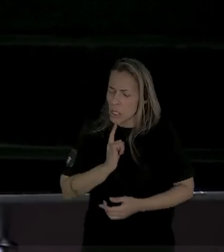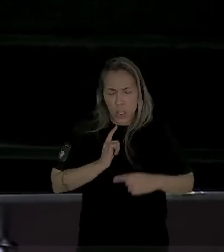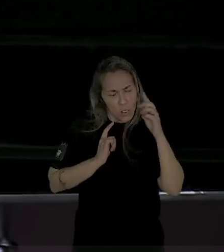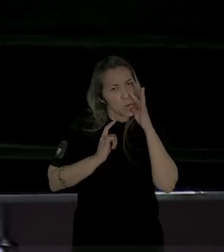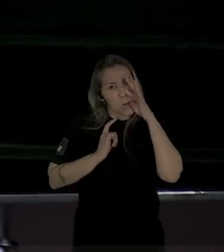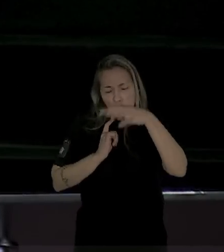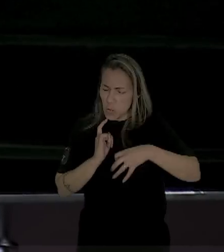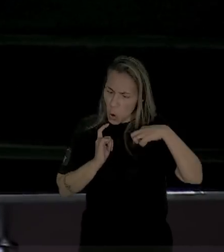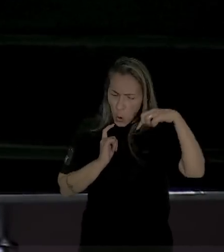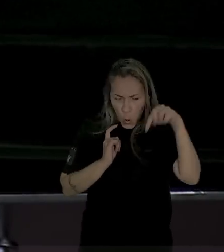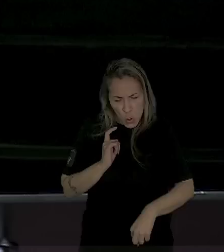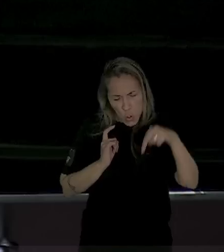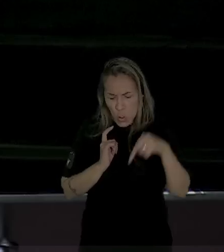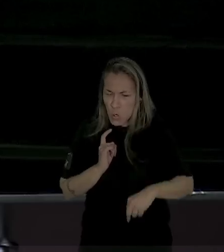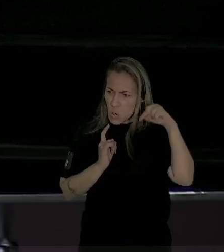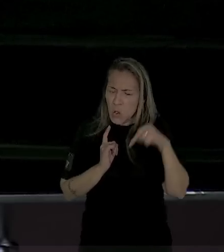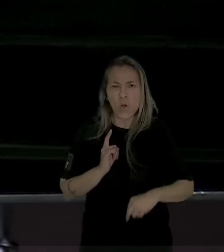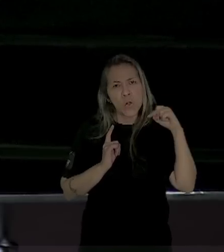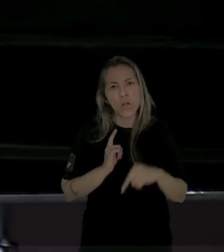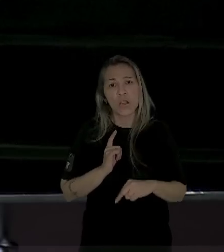Eu não saio. Talvez esse vento está passando. Você diz: